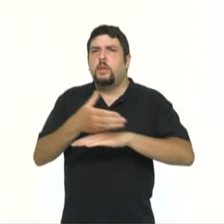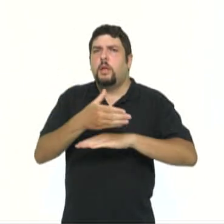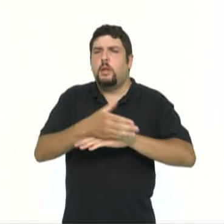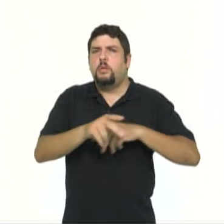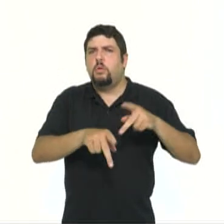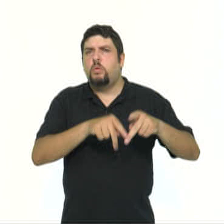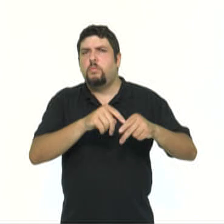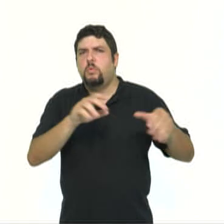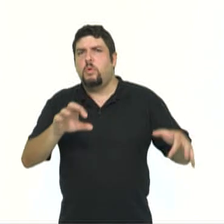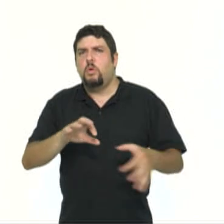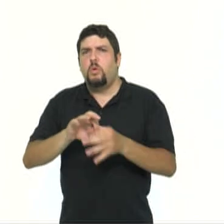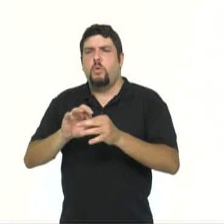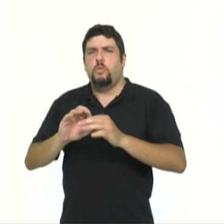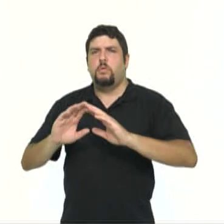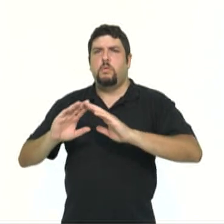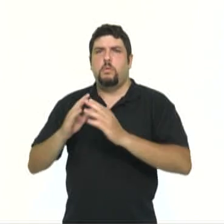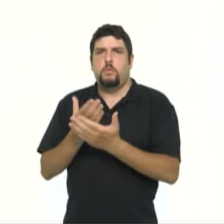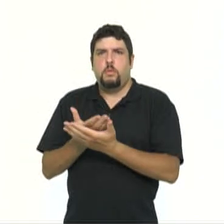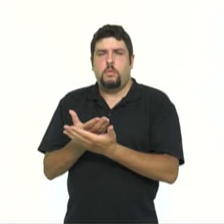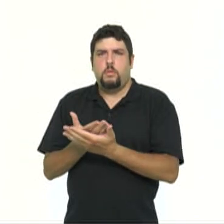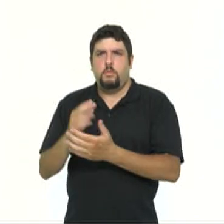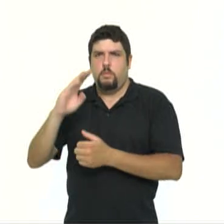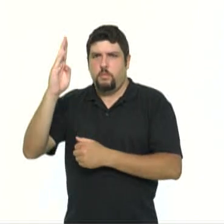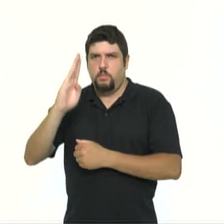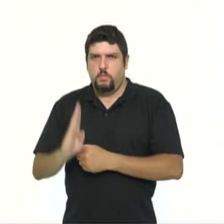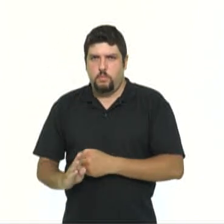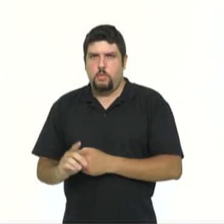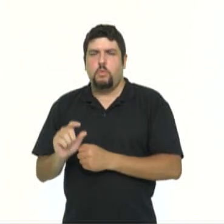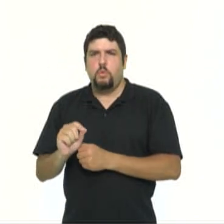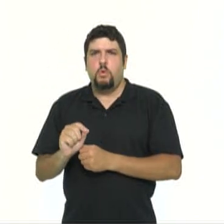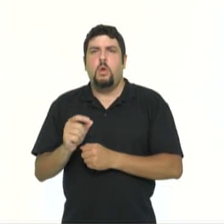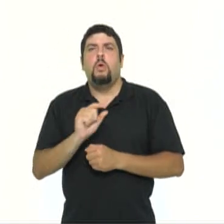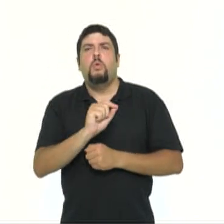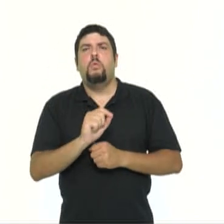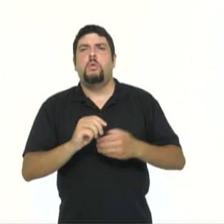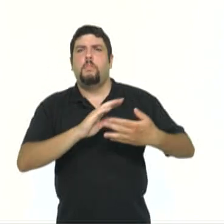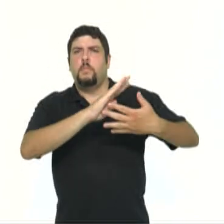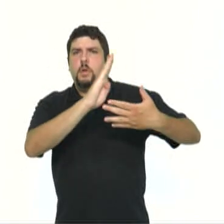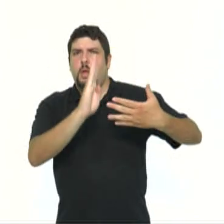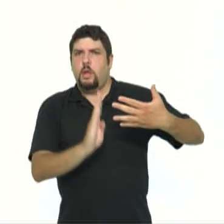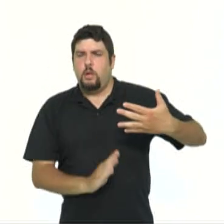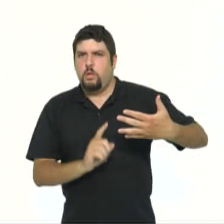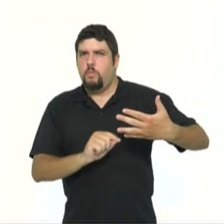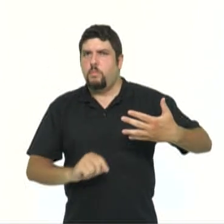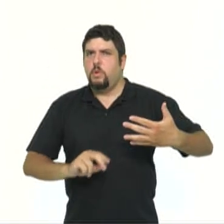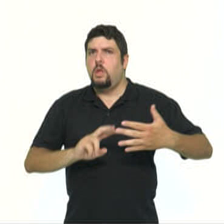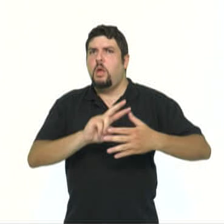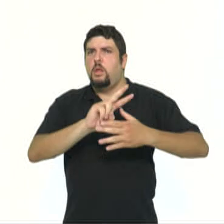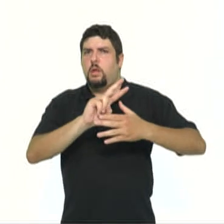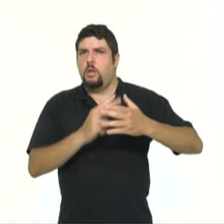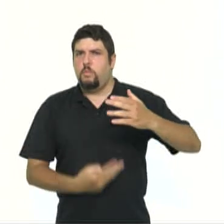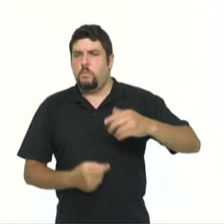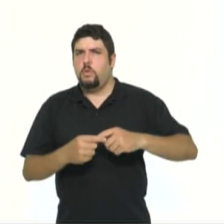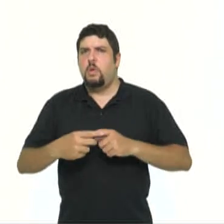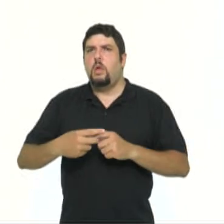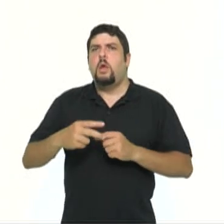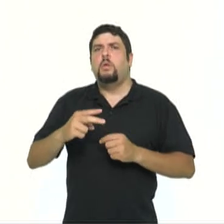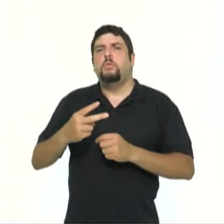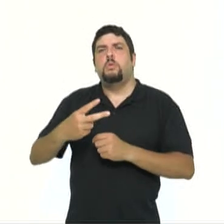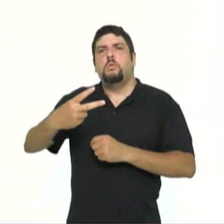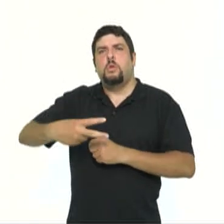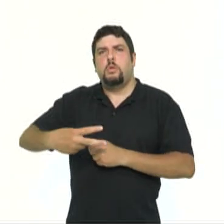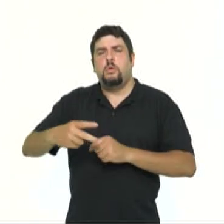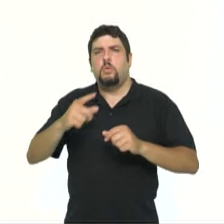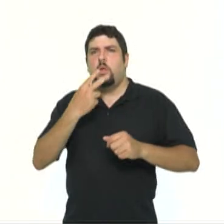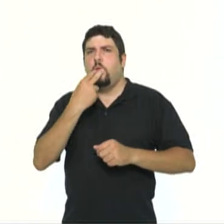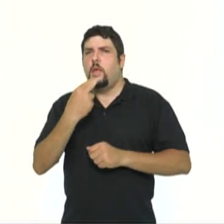sistema educacional brasileiro ao tornar a Libras uma língua secundária oficial ao incluí-la,